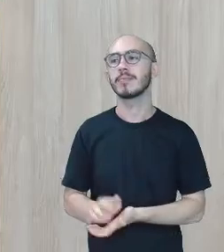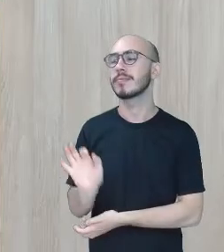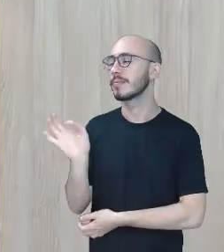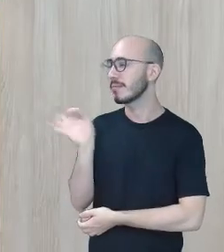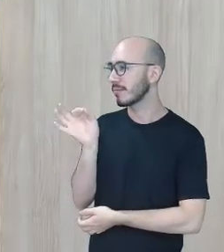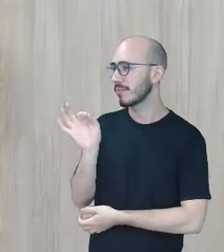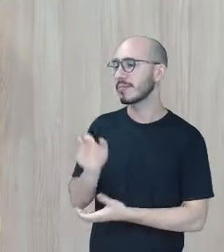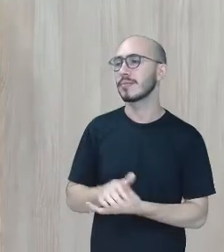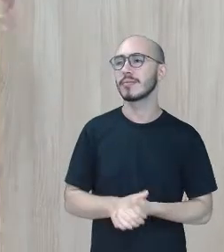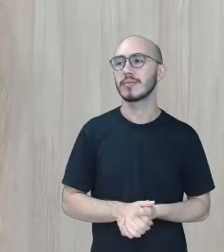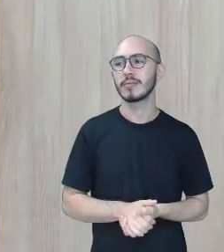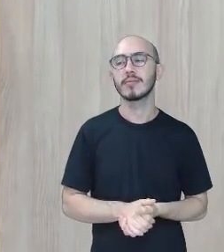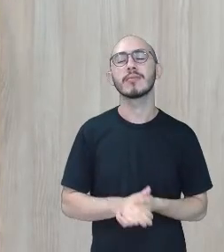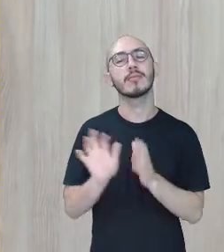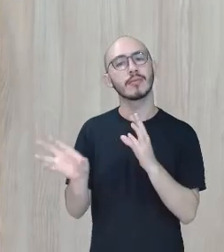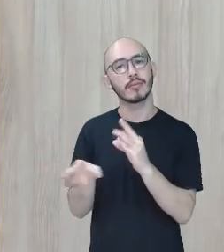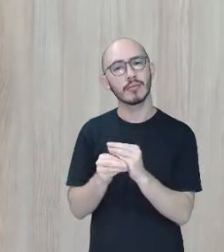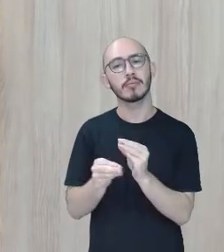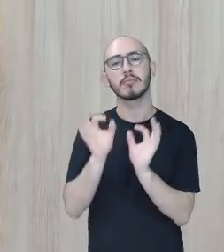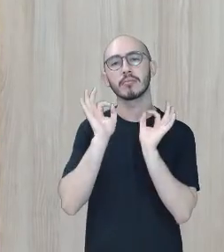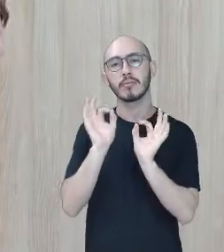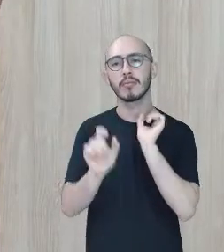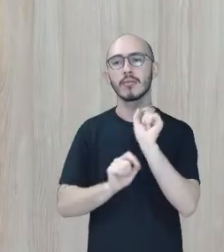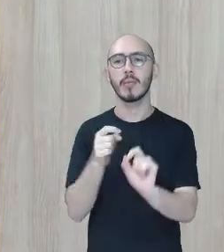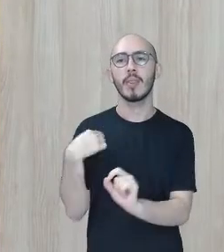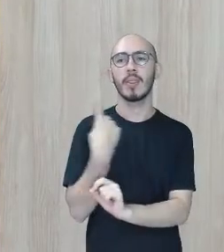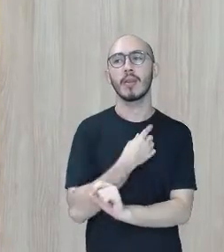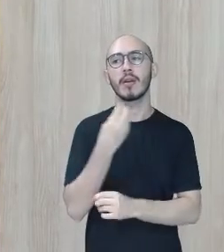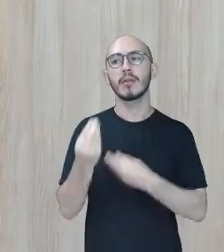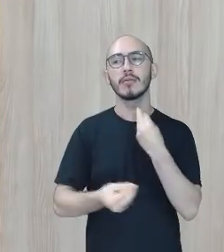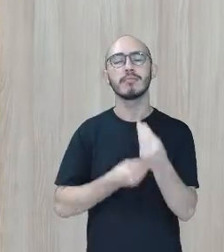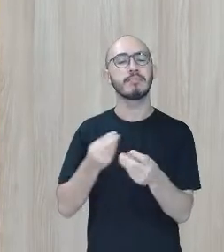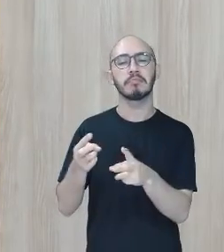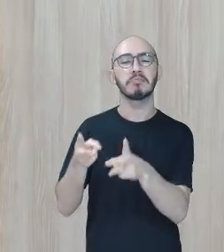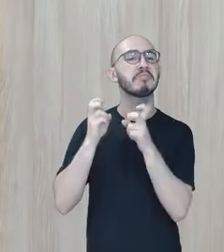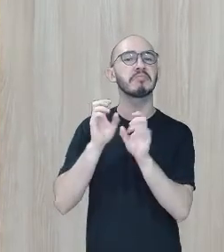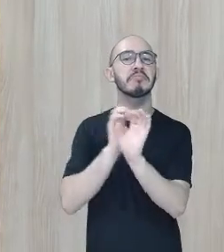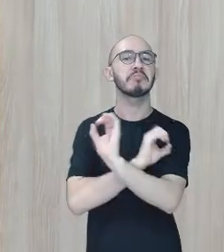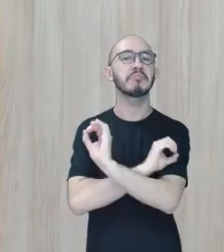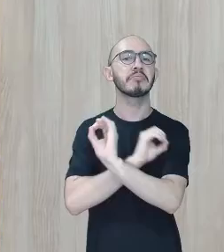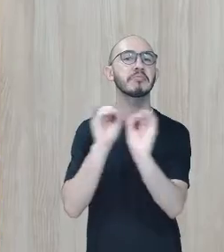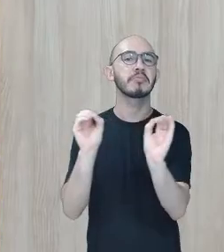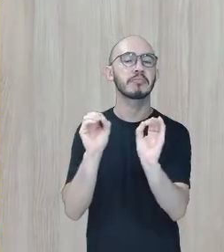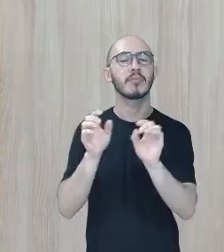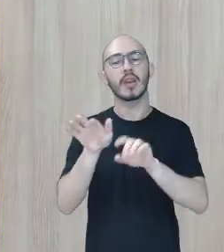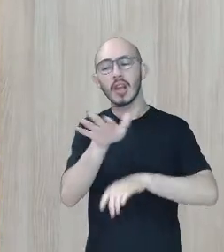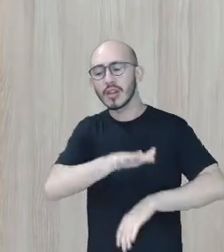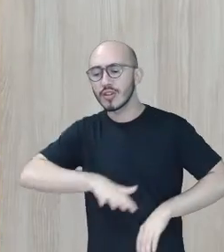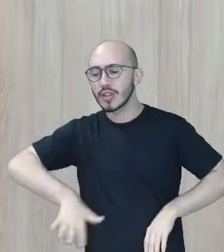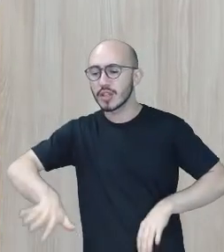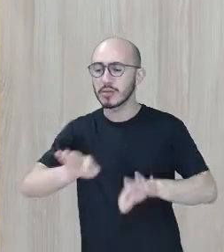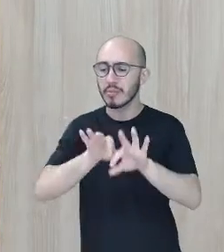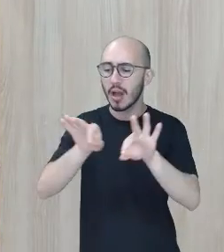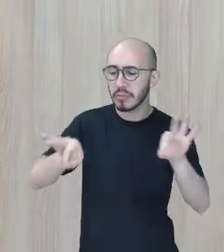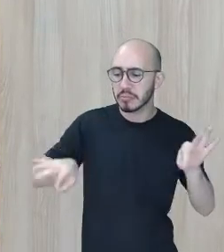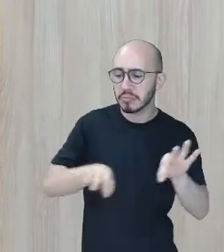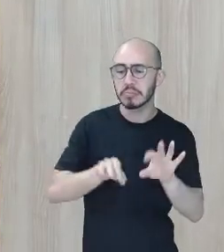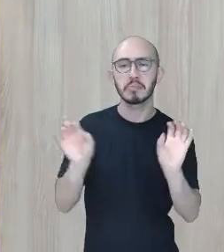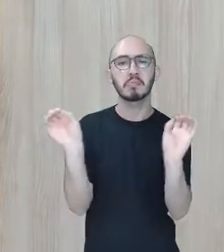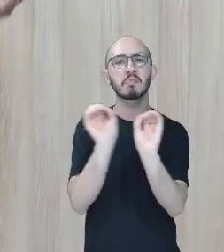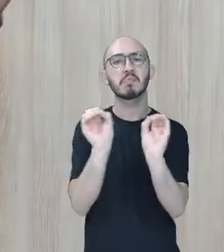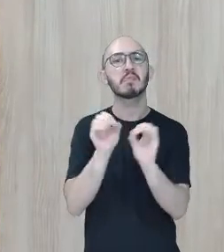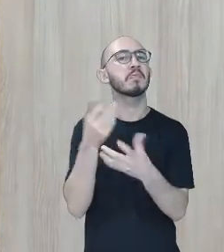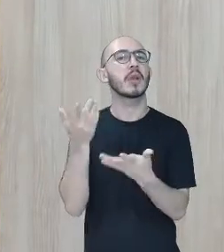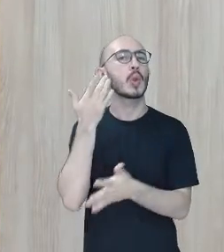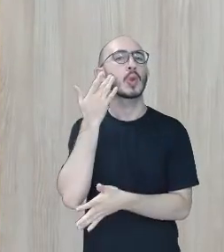muito perfeito essa colocação de Helena, porque muitas vezes a gente não tem a noção nem de espaço, nem de medida, e aí a